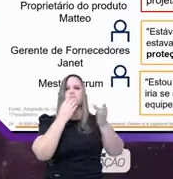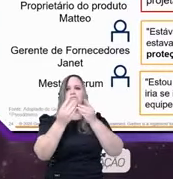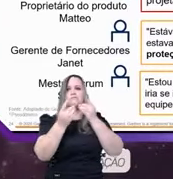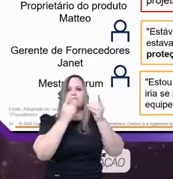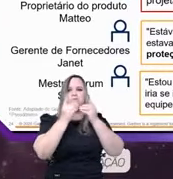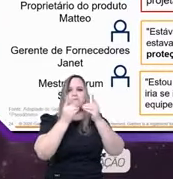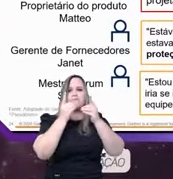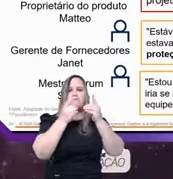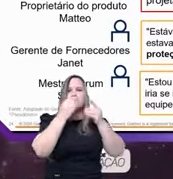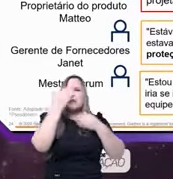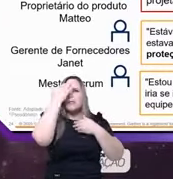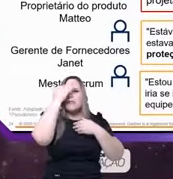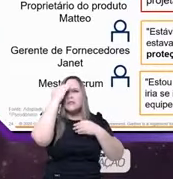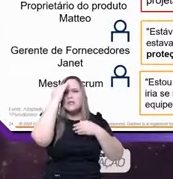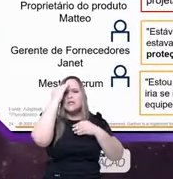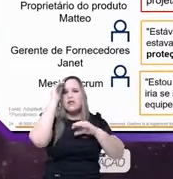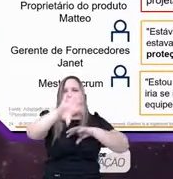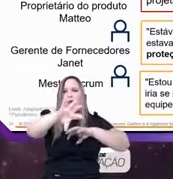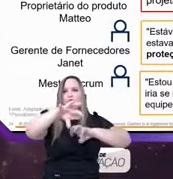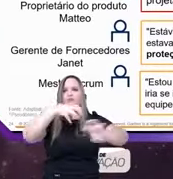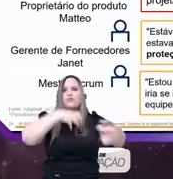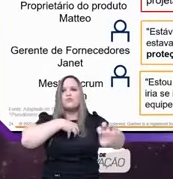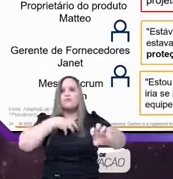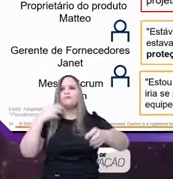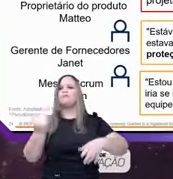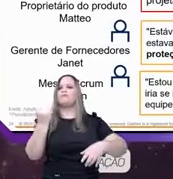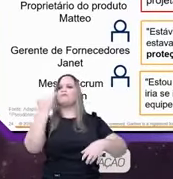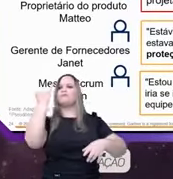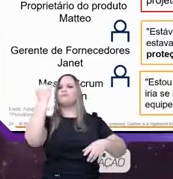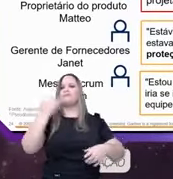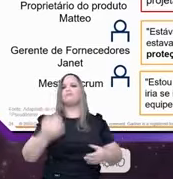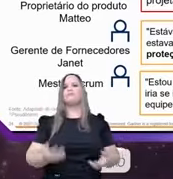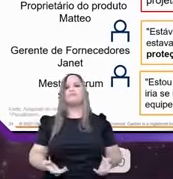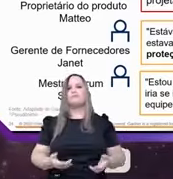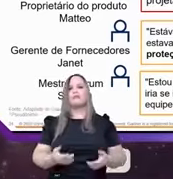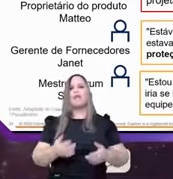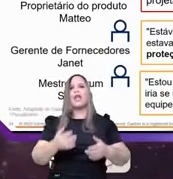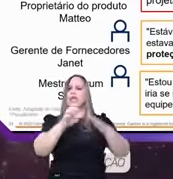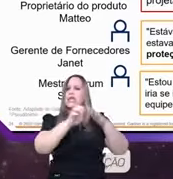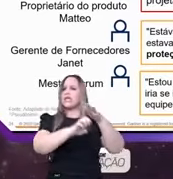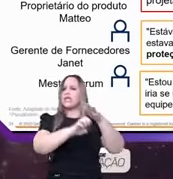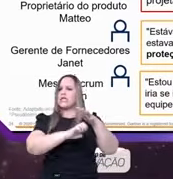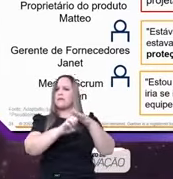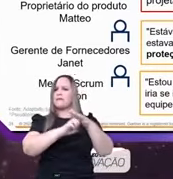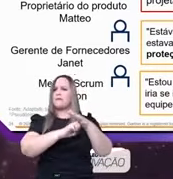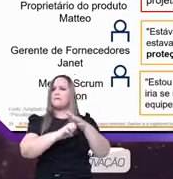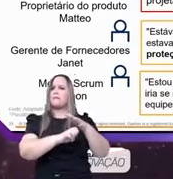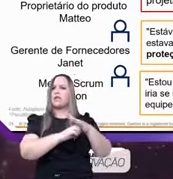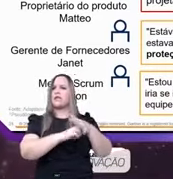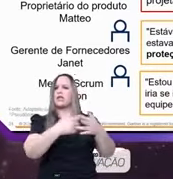Aqui, o que foi trazido? Risco de fornecedor. Nós estamos avaliando,